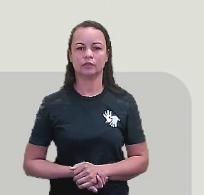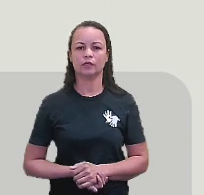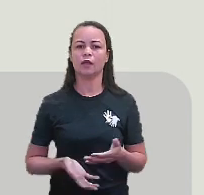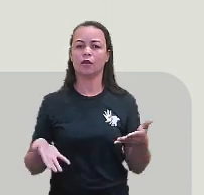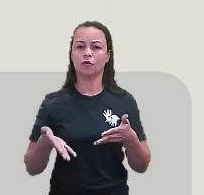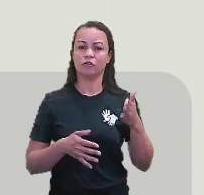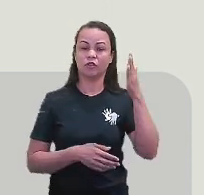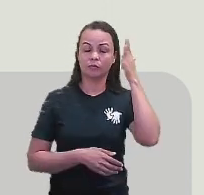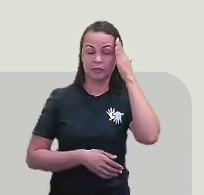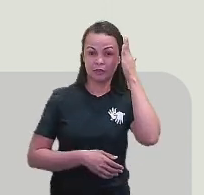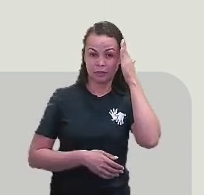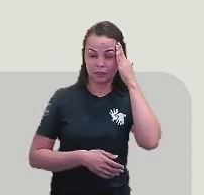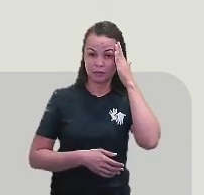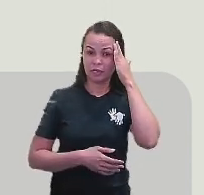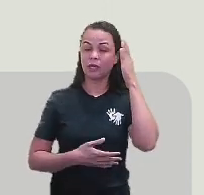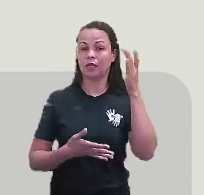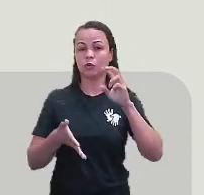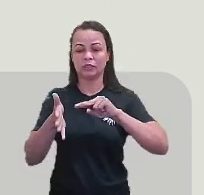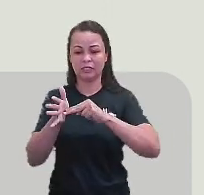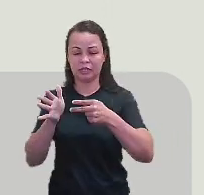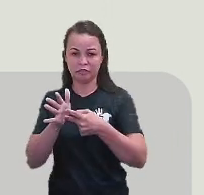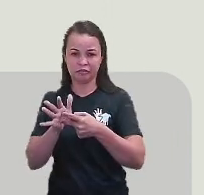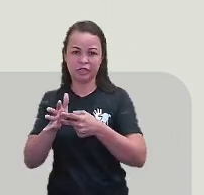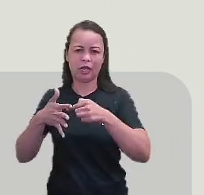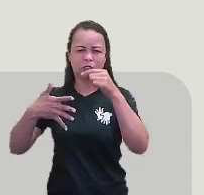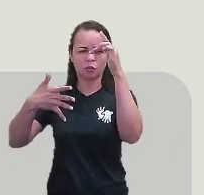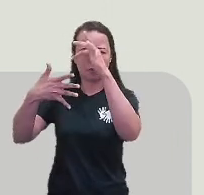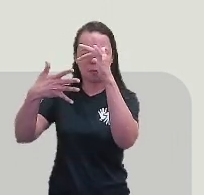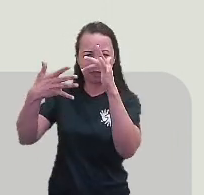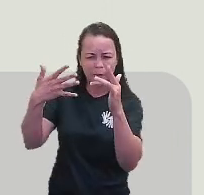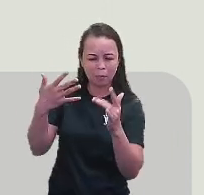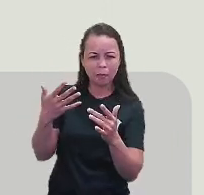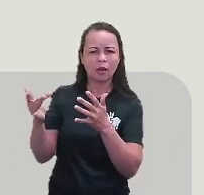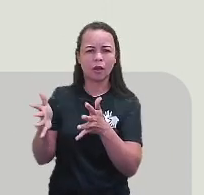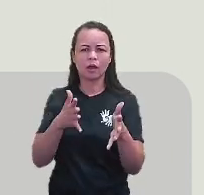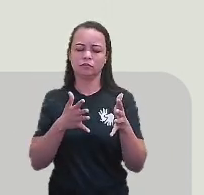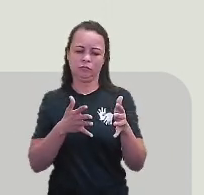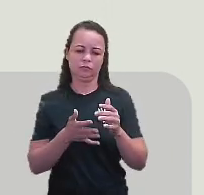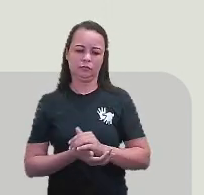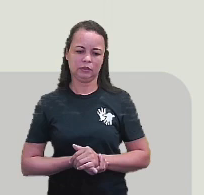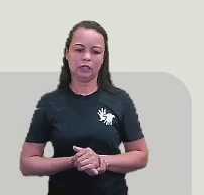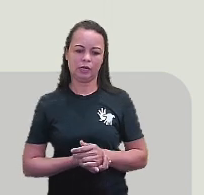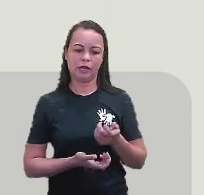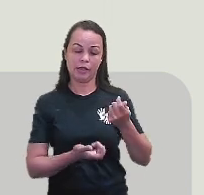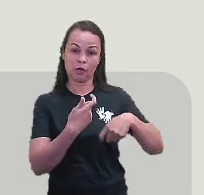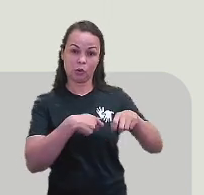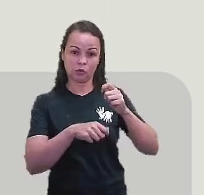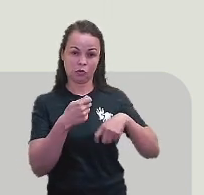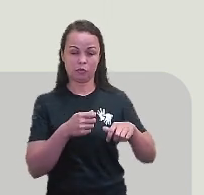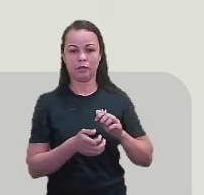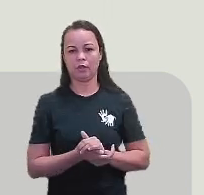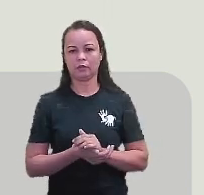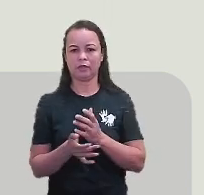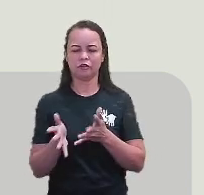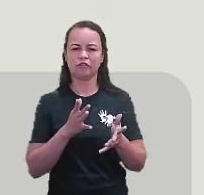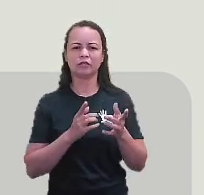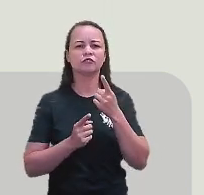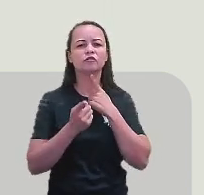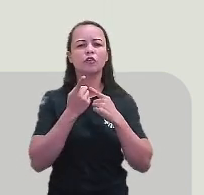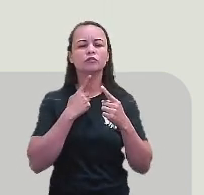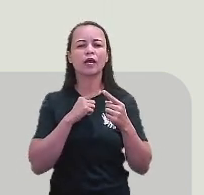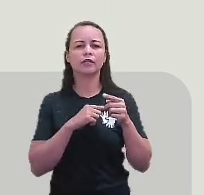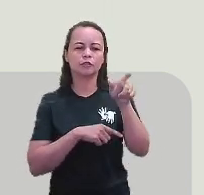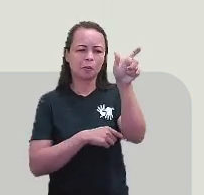o significado melhor de cada uma dessas formas. Econômica. Derivado da vontade do indivíduo